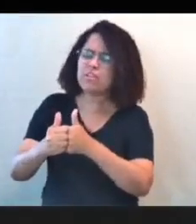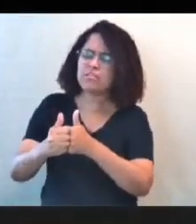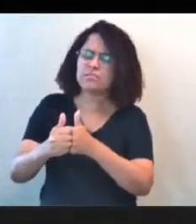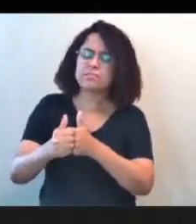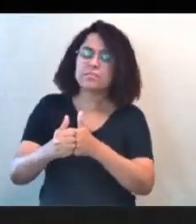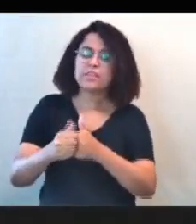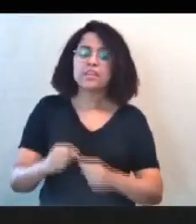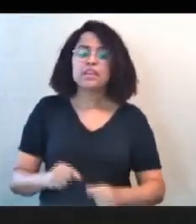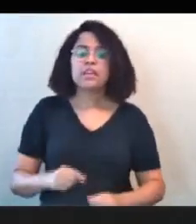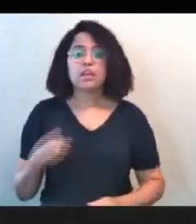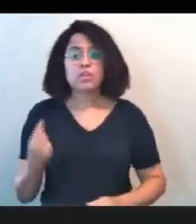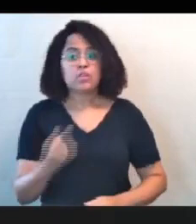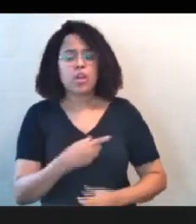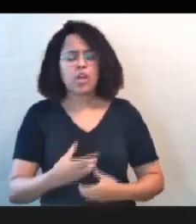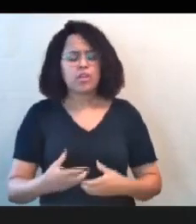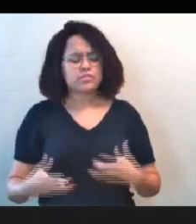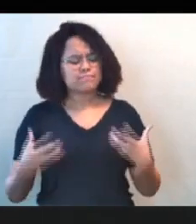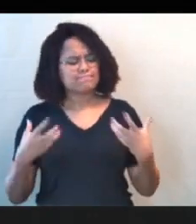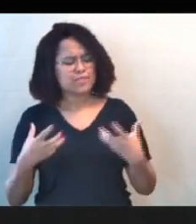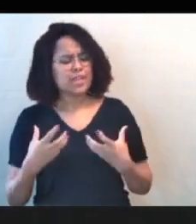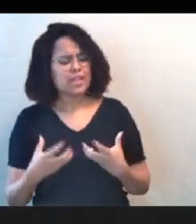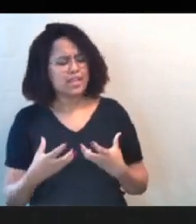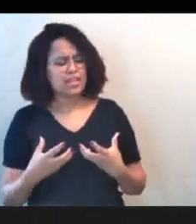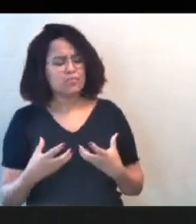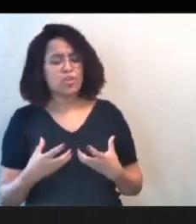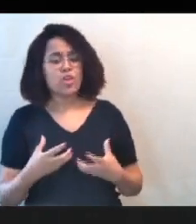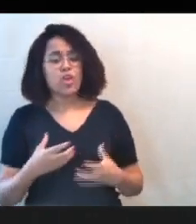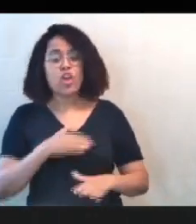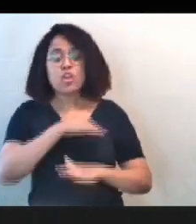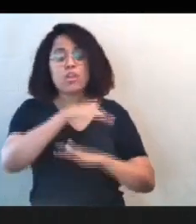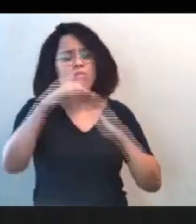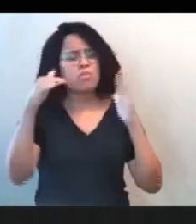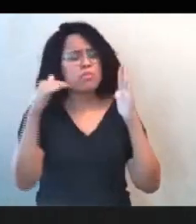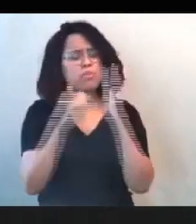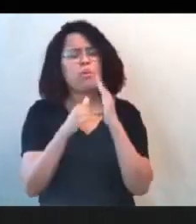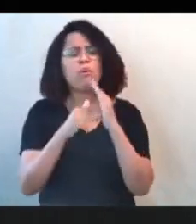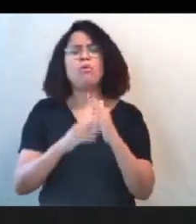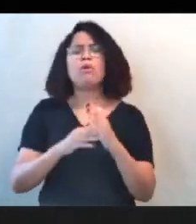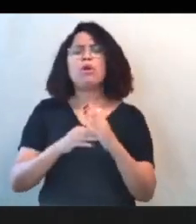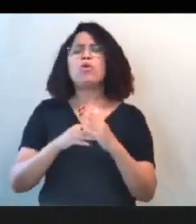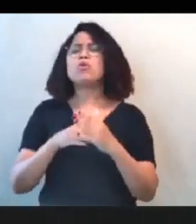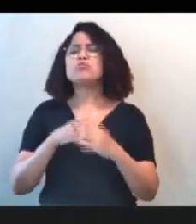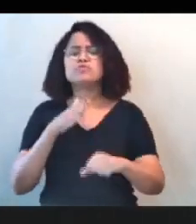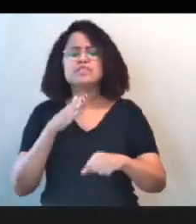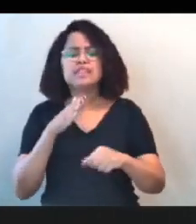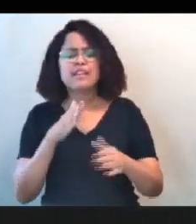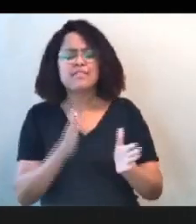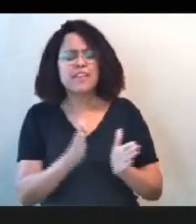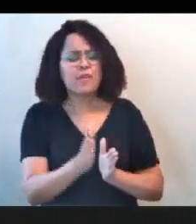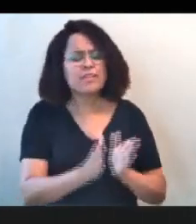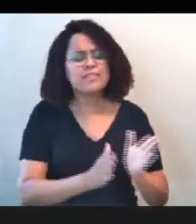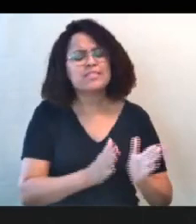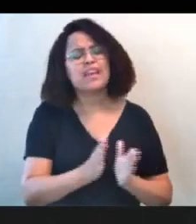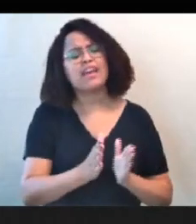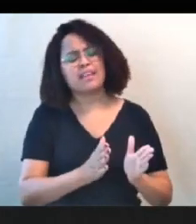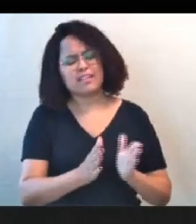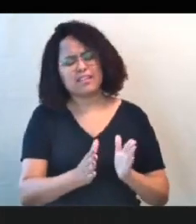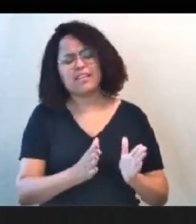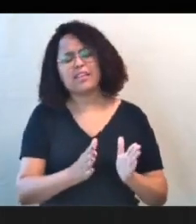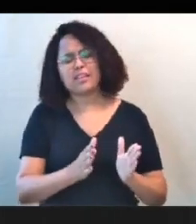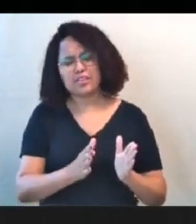que nós queremos que todos tenham acesso ao transporte público da melhor forma